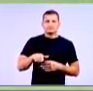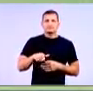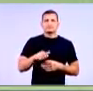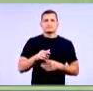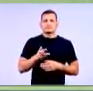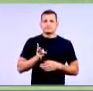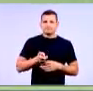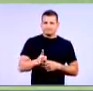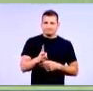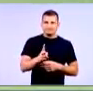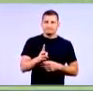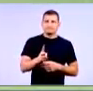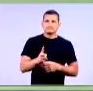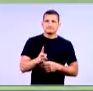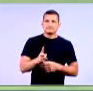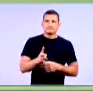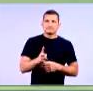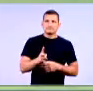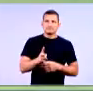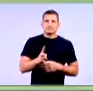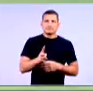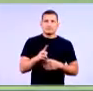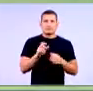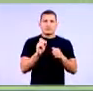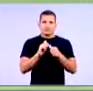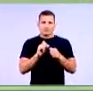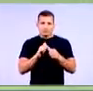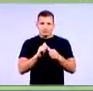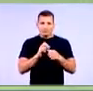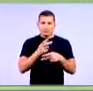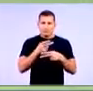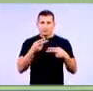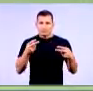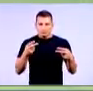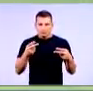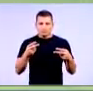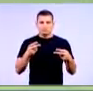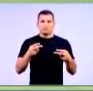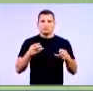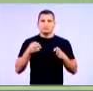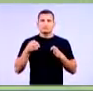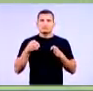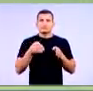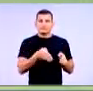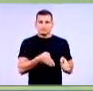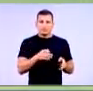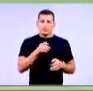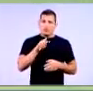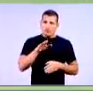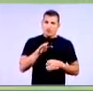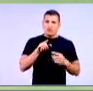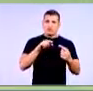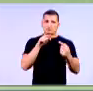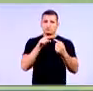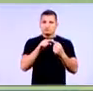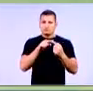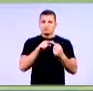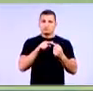ciclicamente na realização de tarefas pré-definidas. Então esse é o objetivo